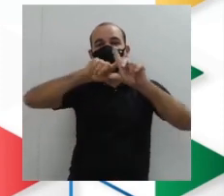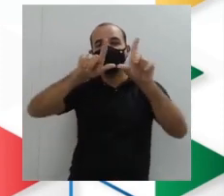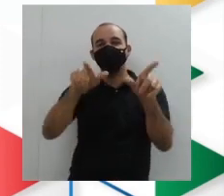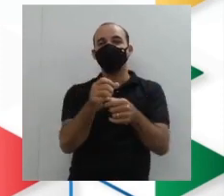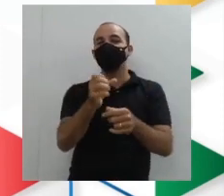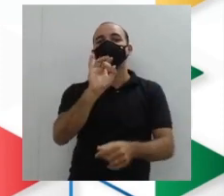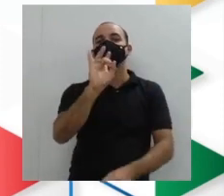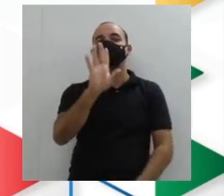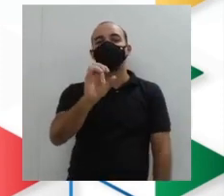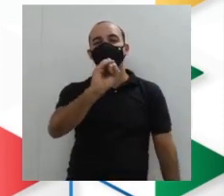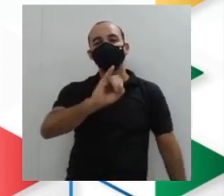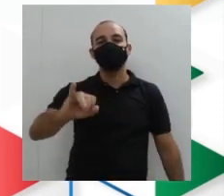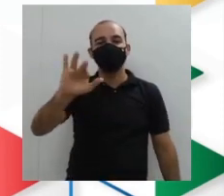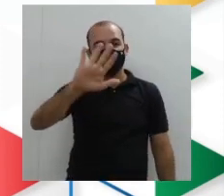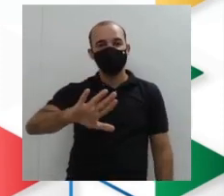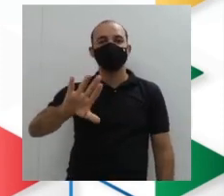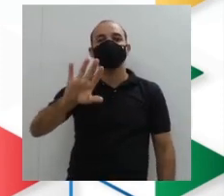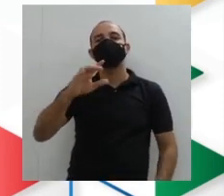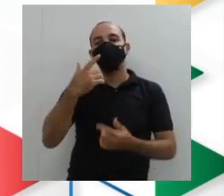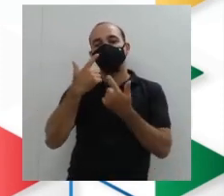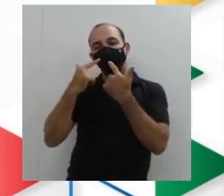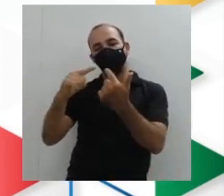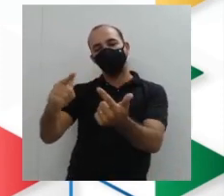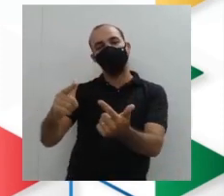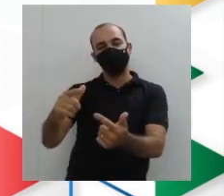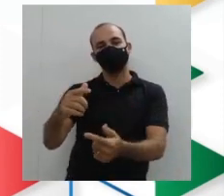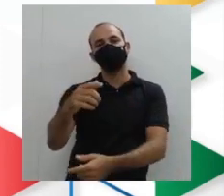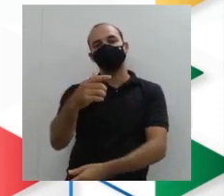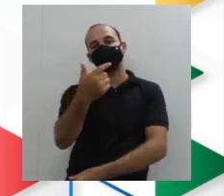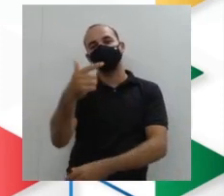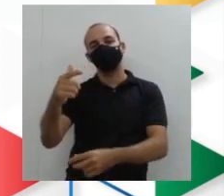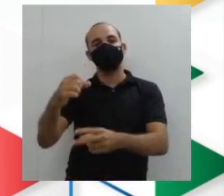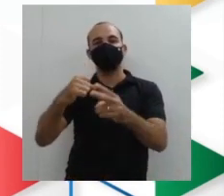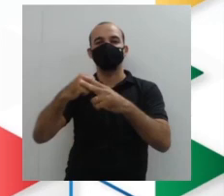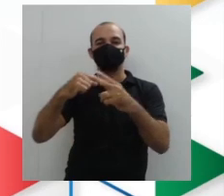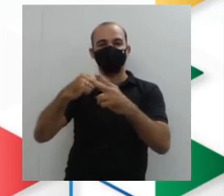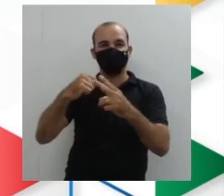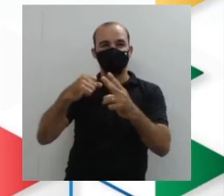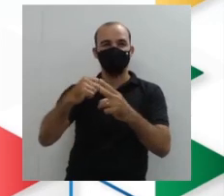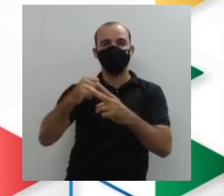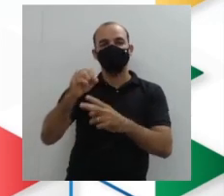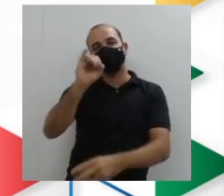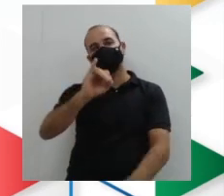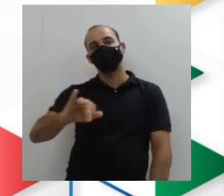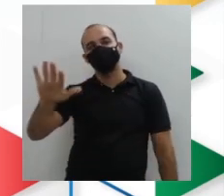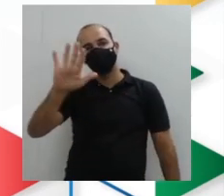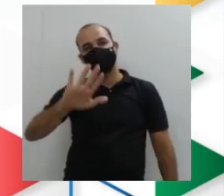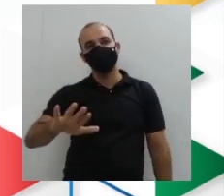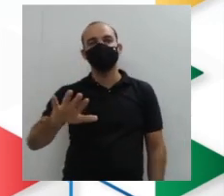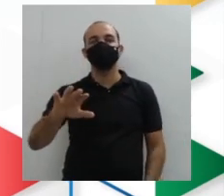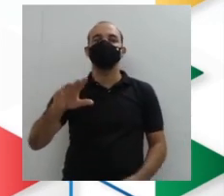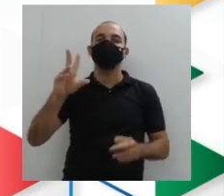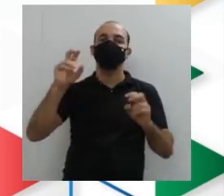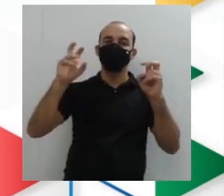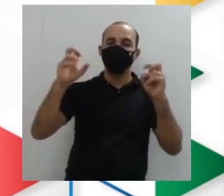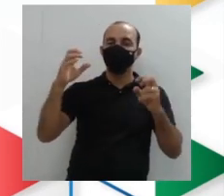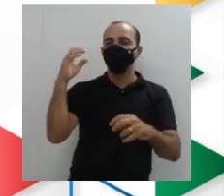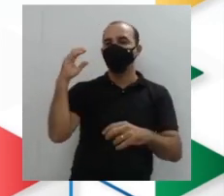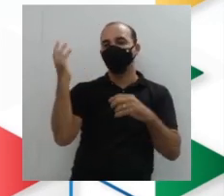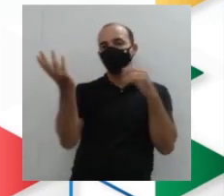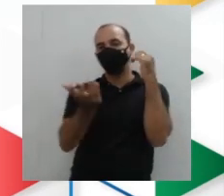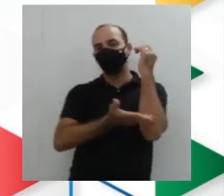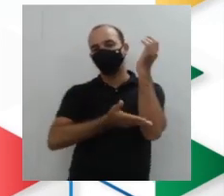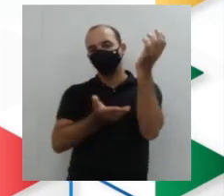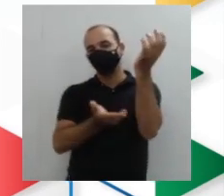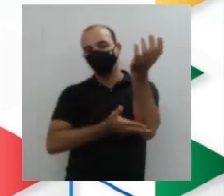intencionalidade é falar justamente da ecologia, do desmatamento, da agressão ao